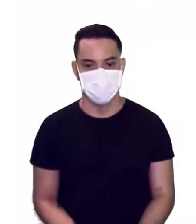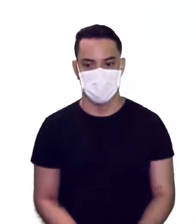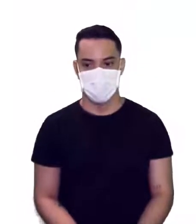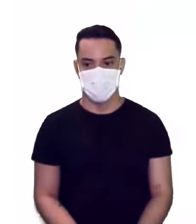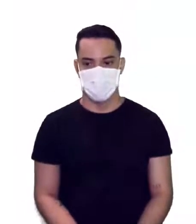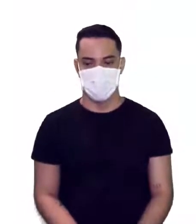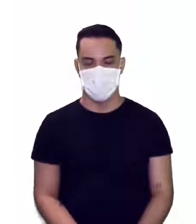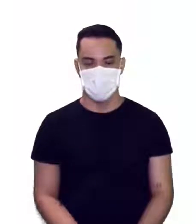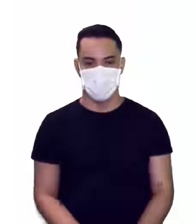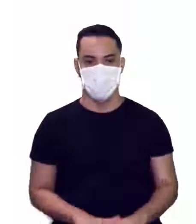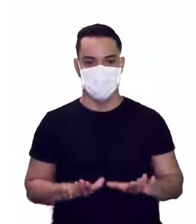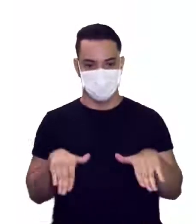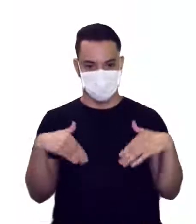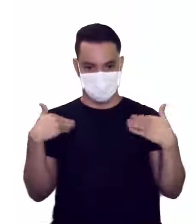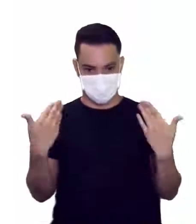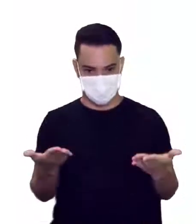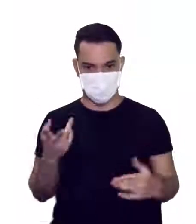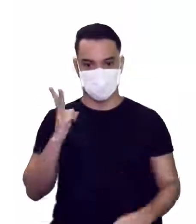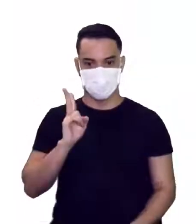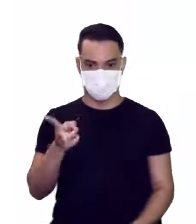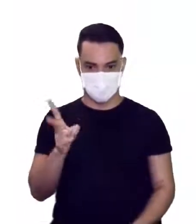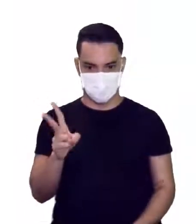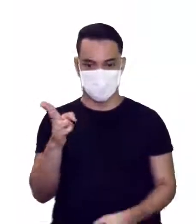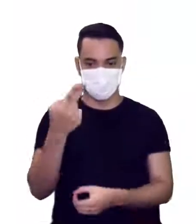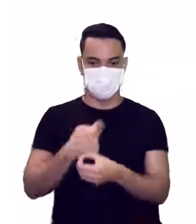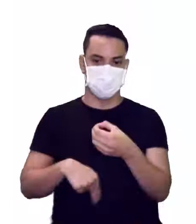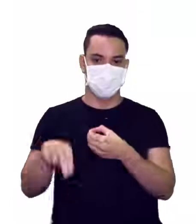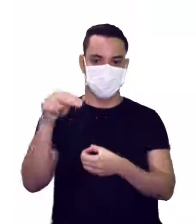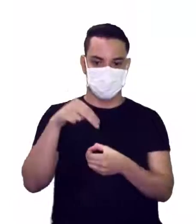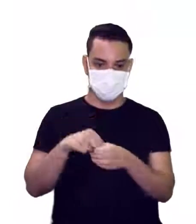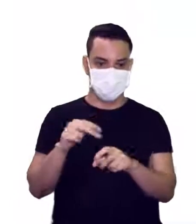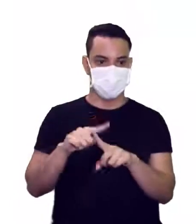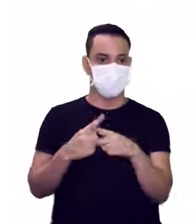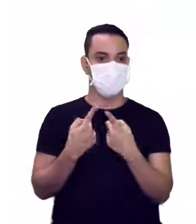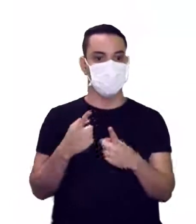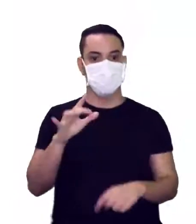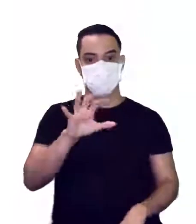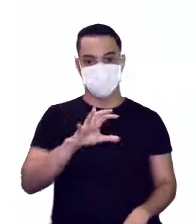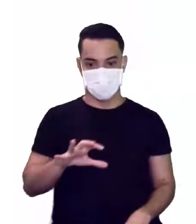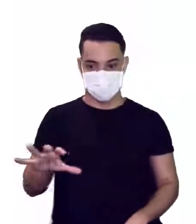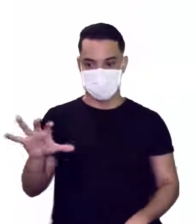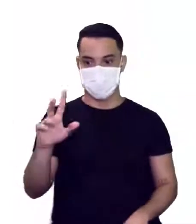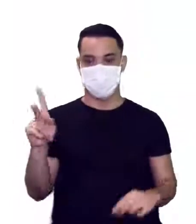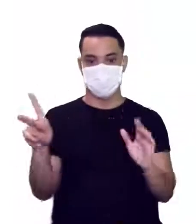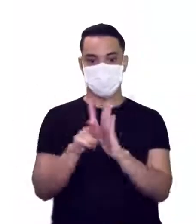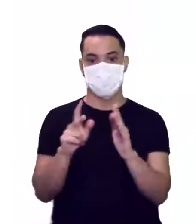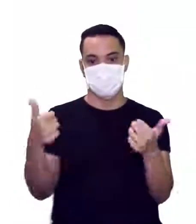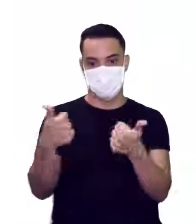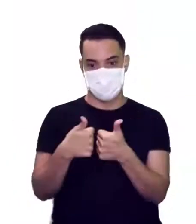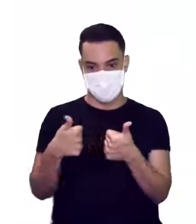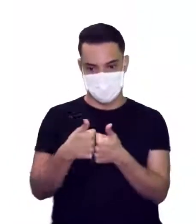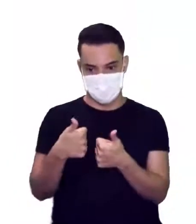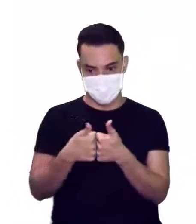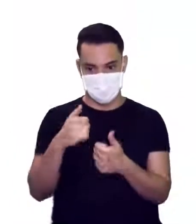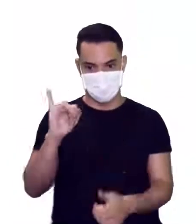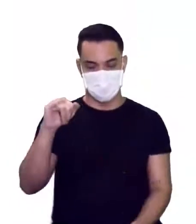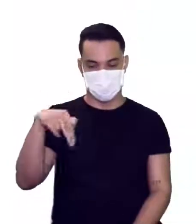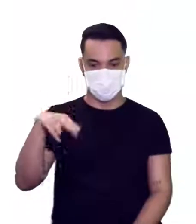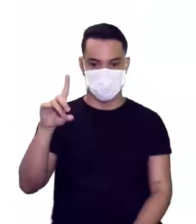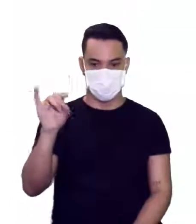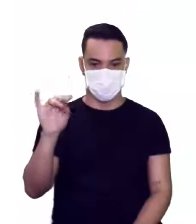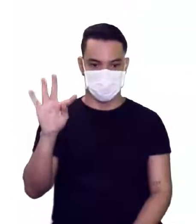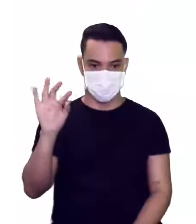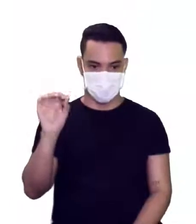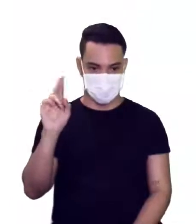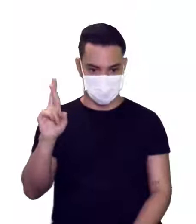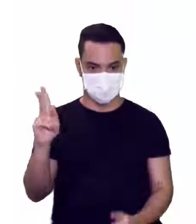Então, o condutor permanecerá neutro, entretanto, a região do condutor mais próxima do indutor